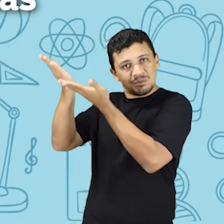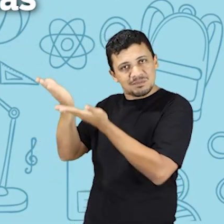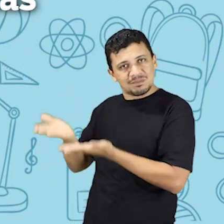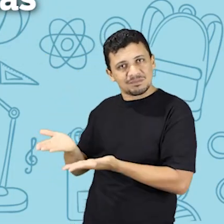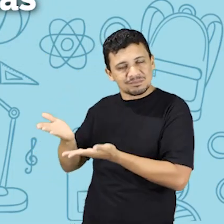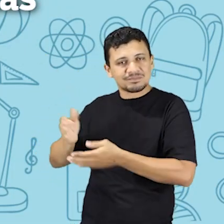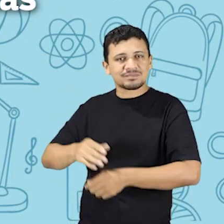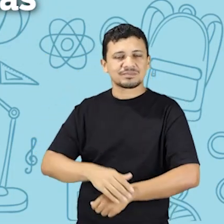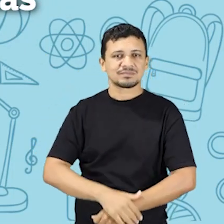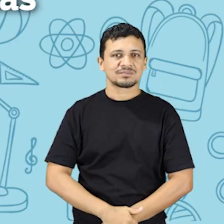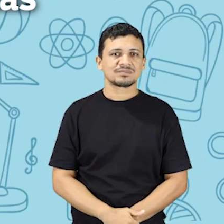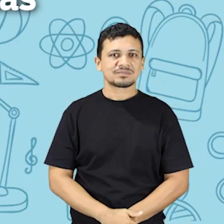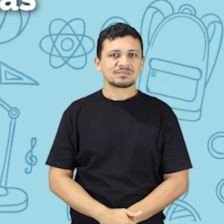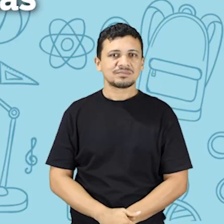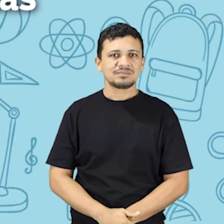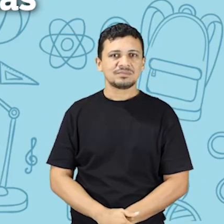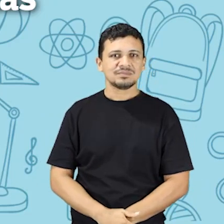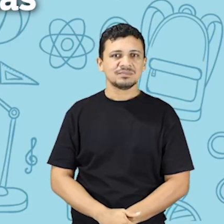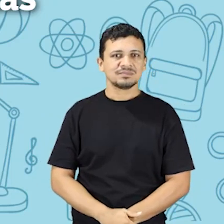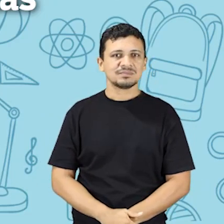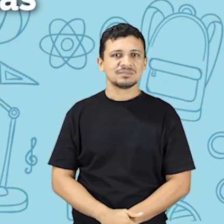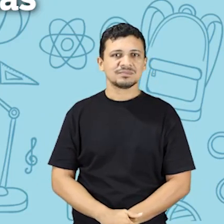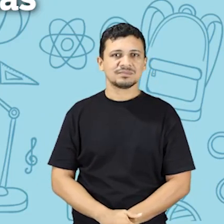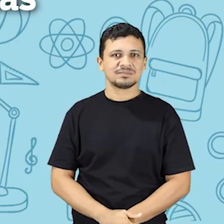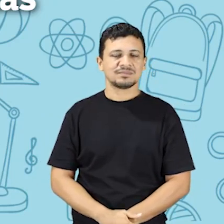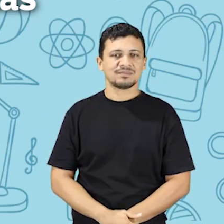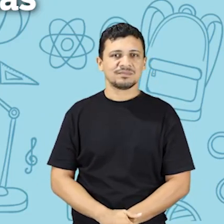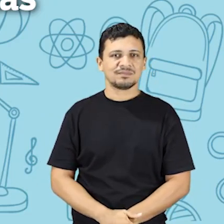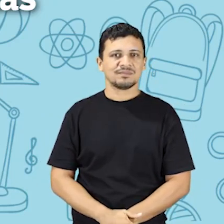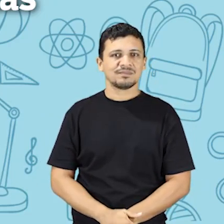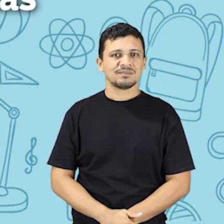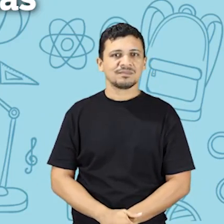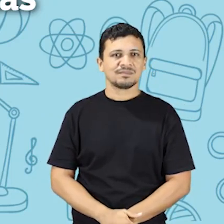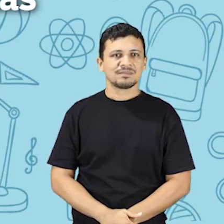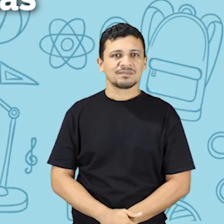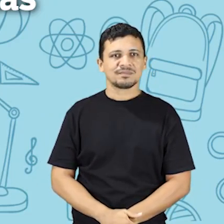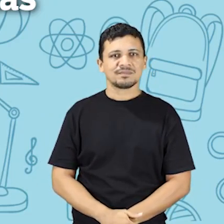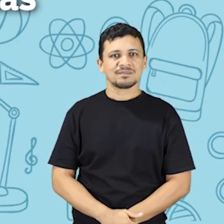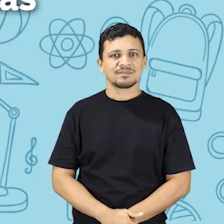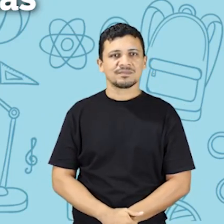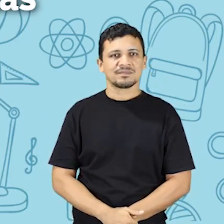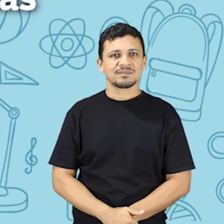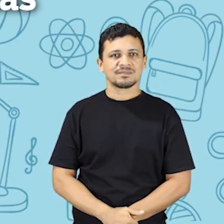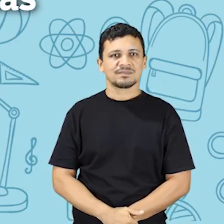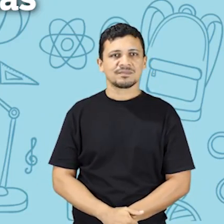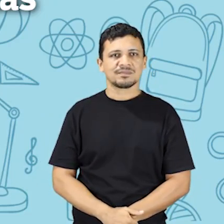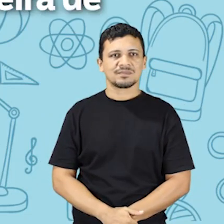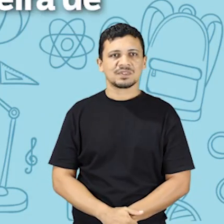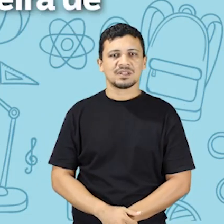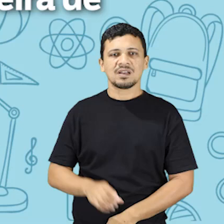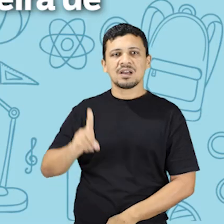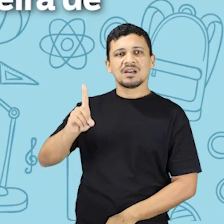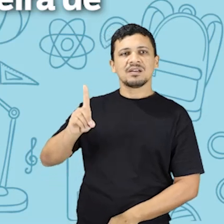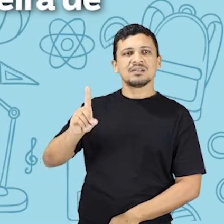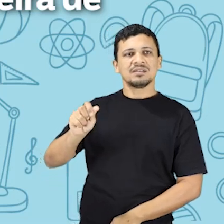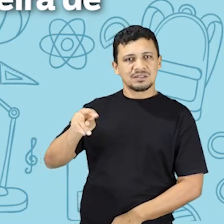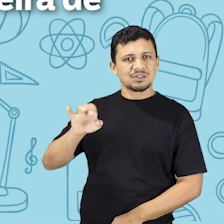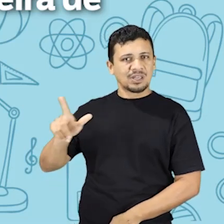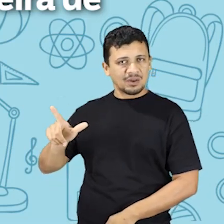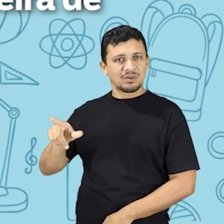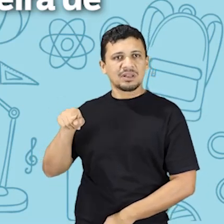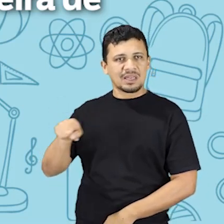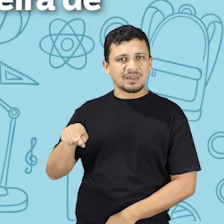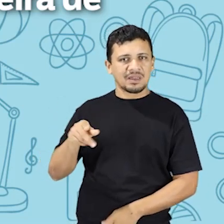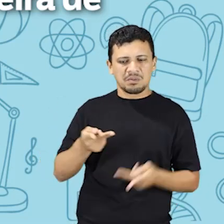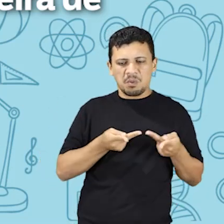Deuses, Conversa sobre a Origem e a Cultura Brasileira e Contos Indígenas Brasileiros, Daniel recebeu a